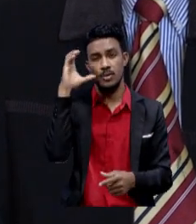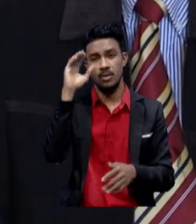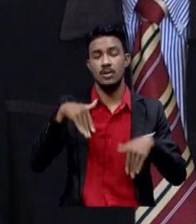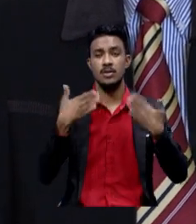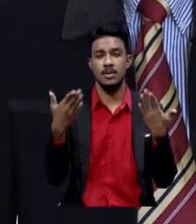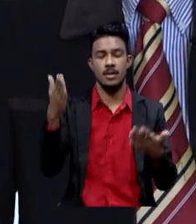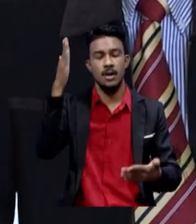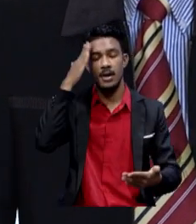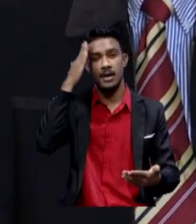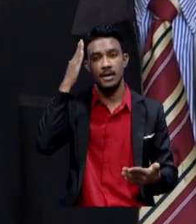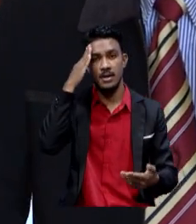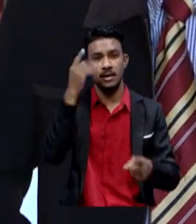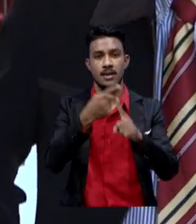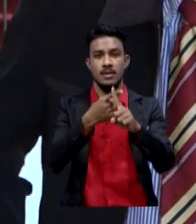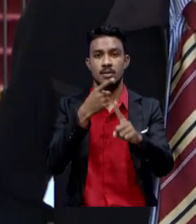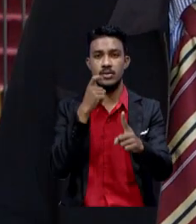na substância, ou se